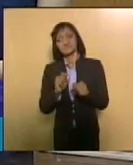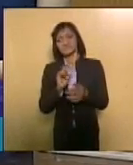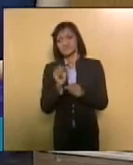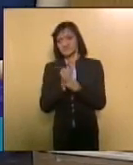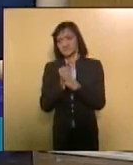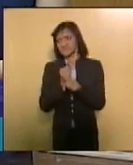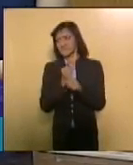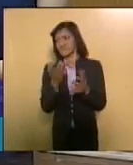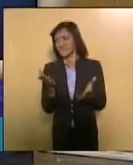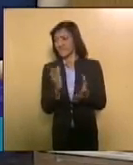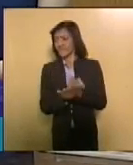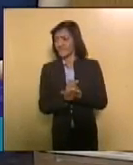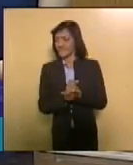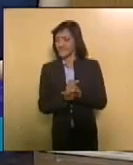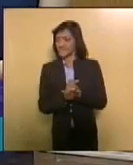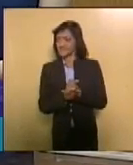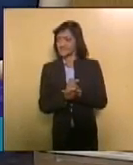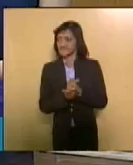anos